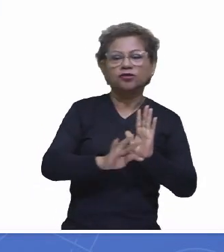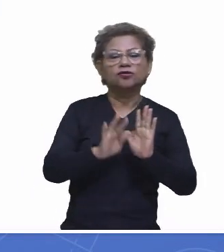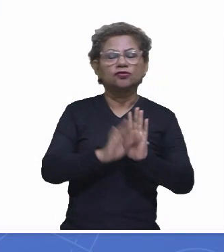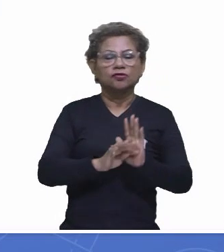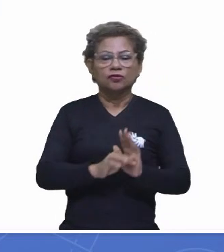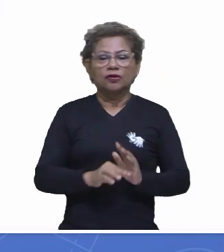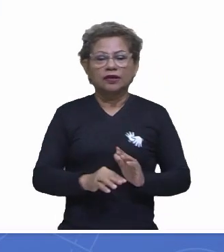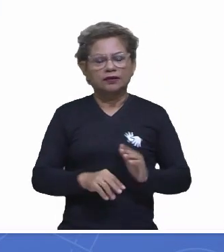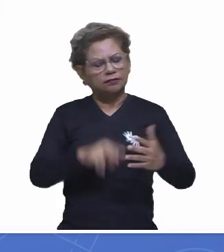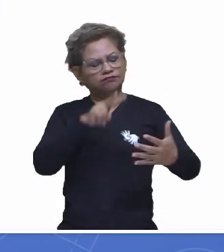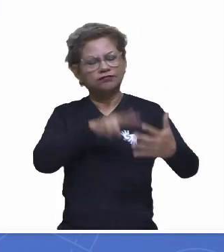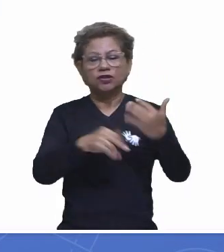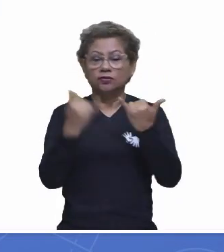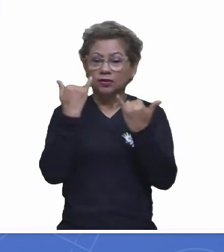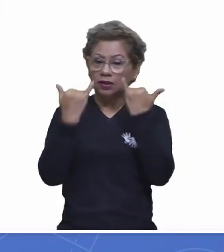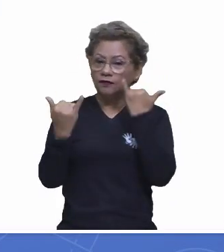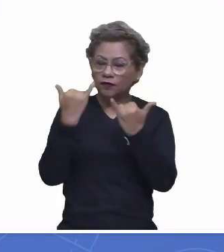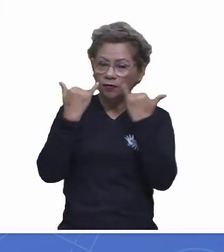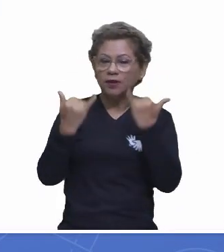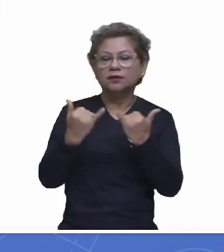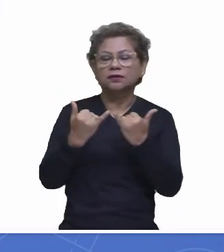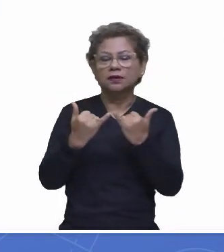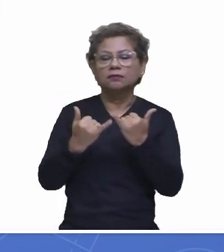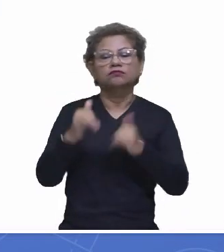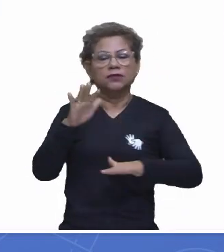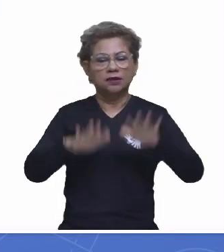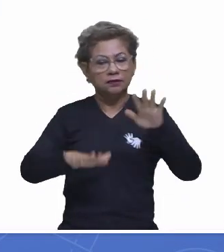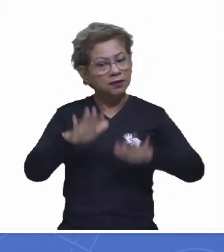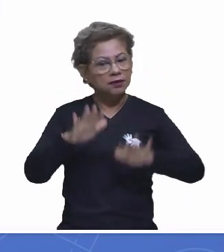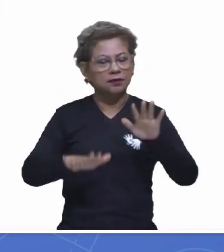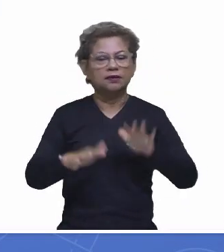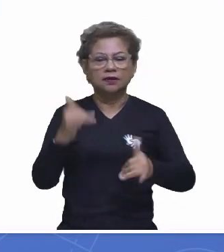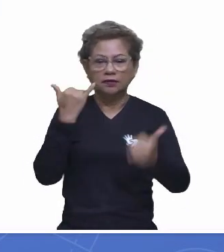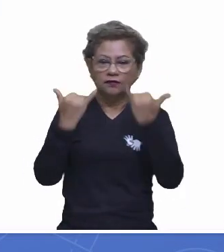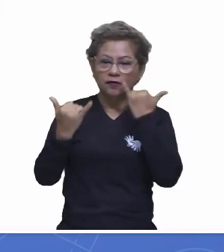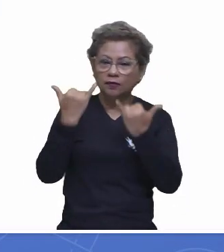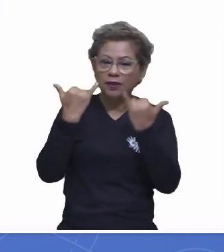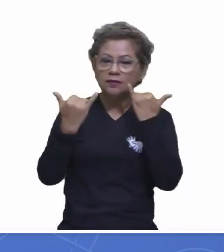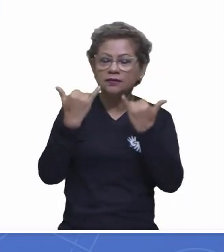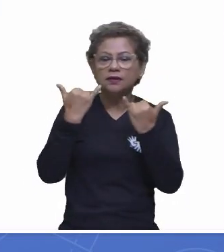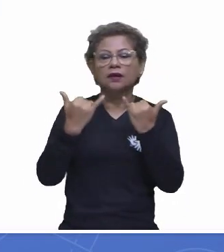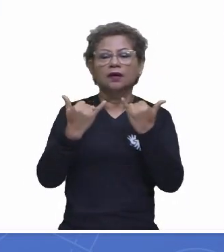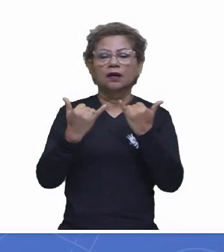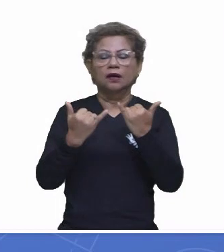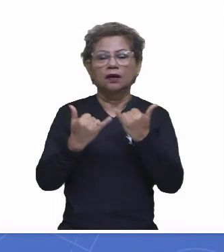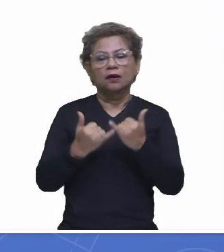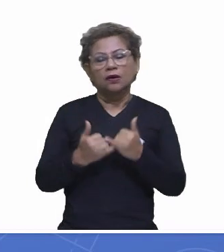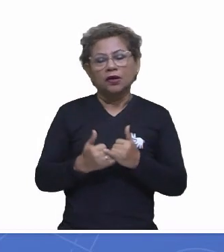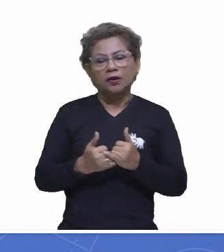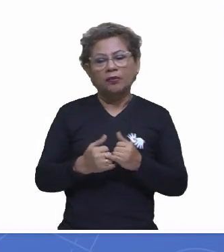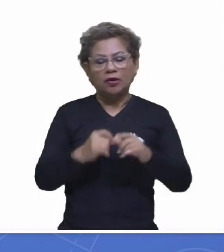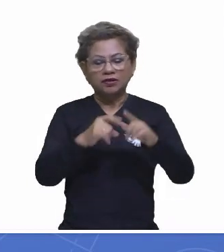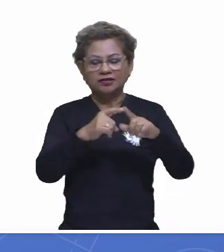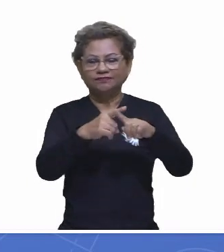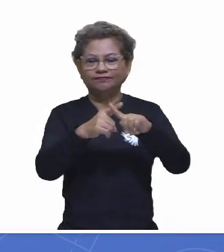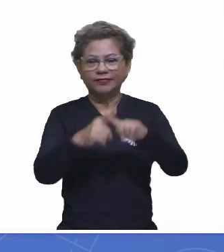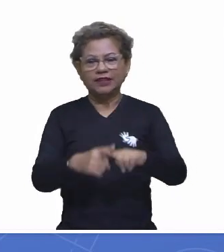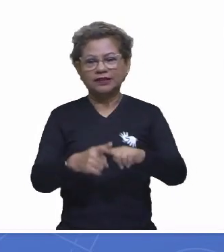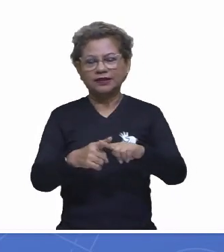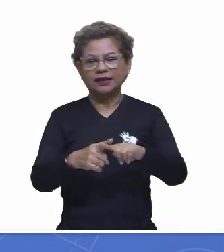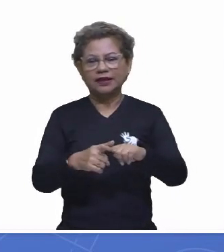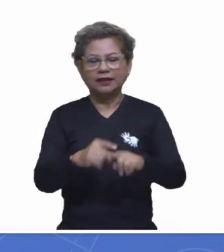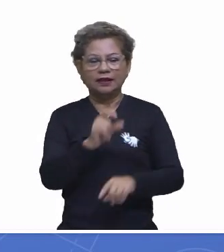contexto em si, é possível, então, que haja uma informação ali que possa cancelar esse tipo de